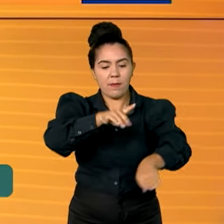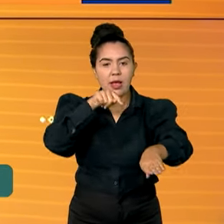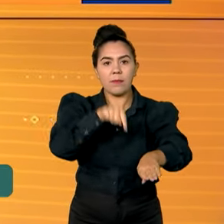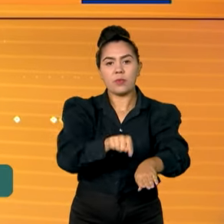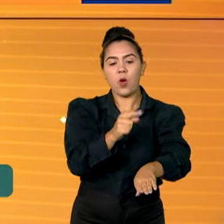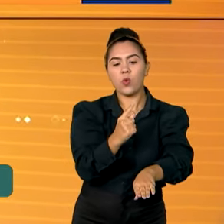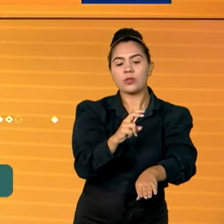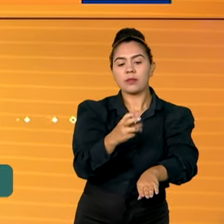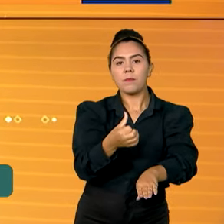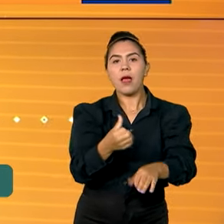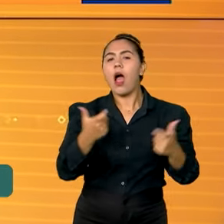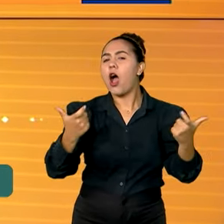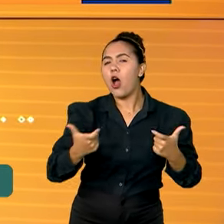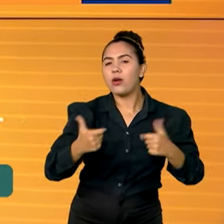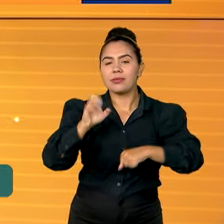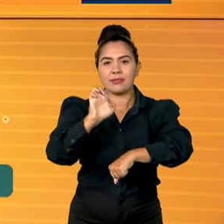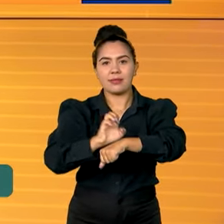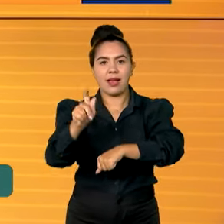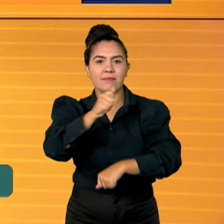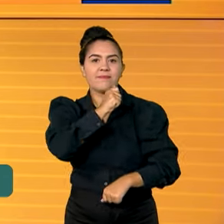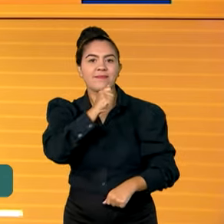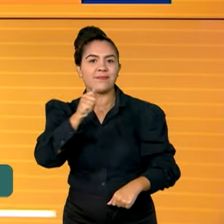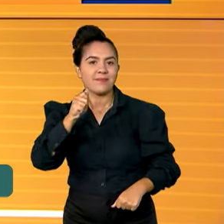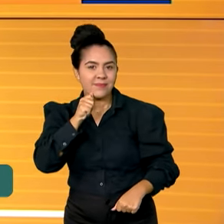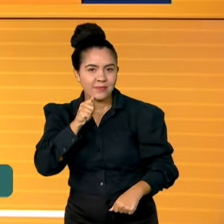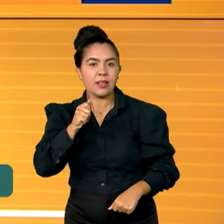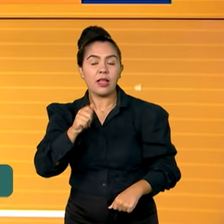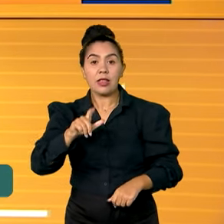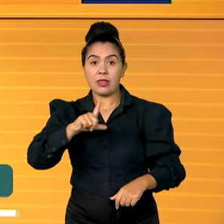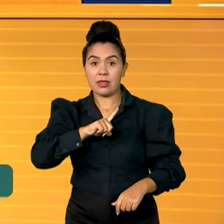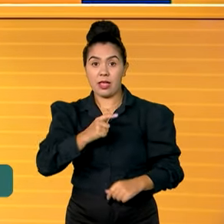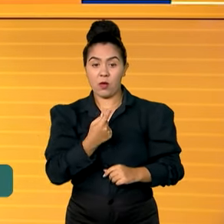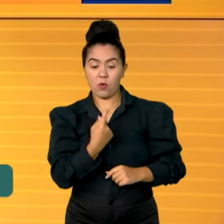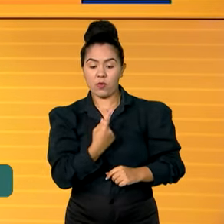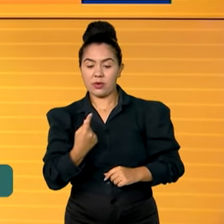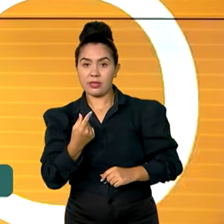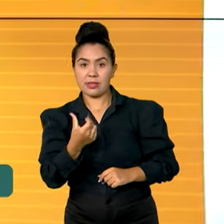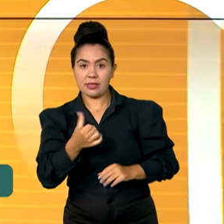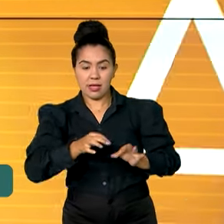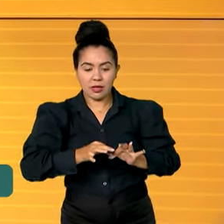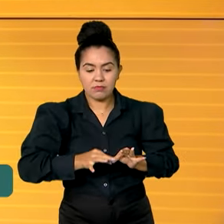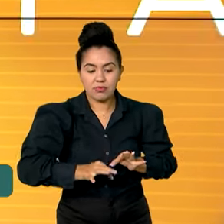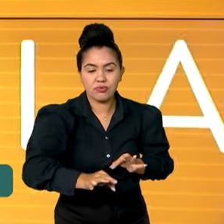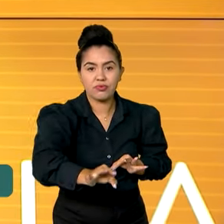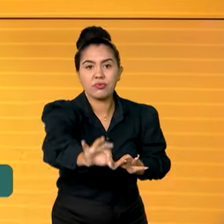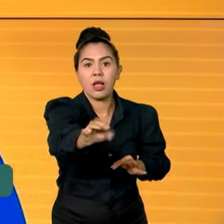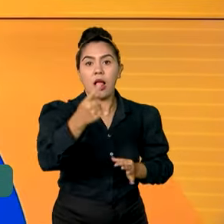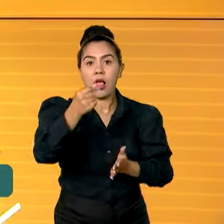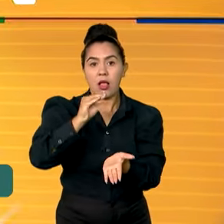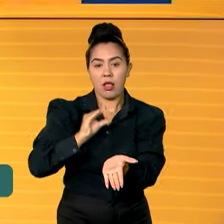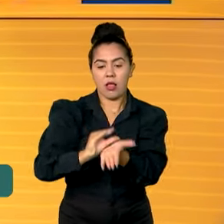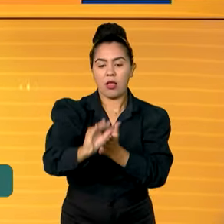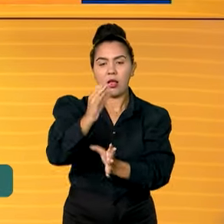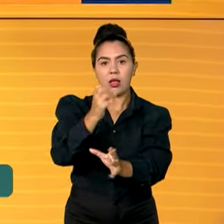vão ser retomadas. São mais de 116 quilômetros de asfalto, com investimentos de cerca de